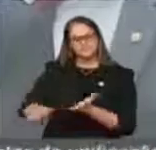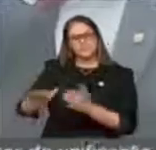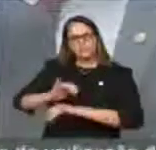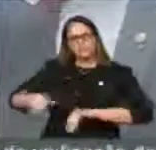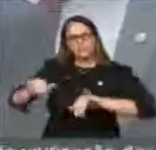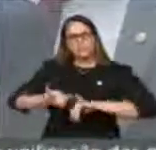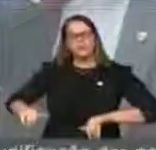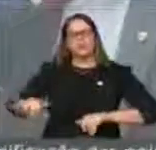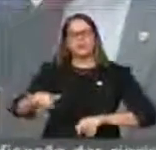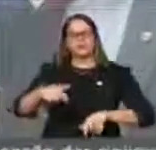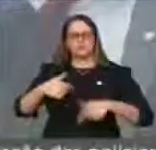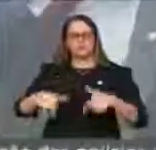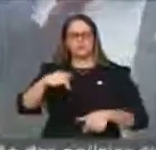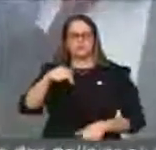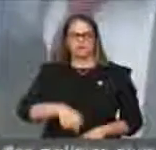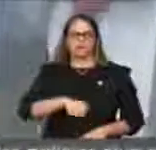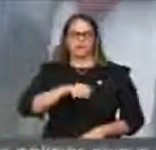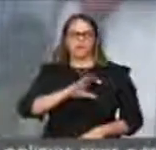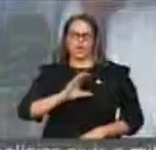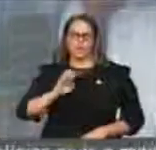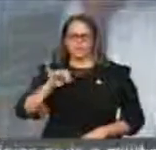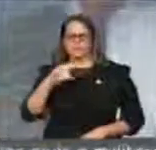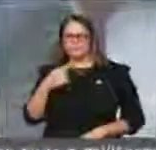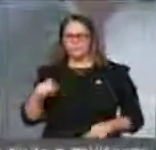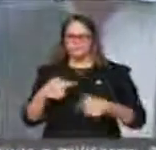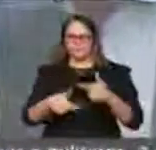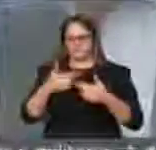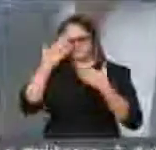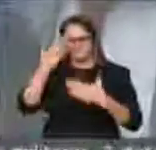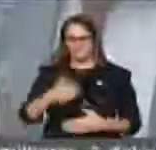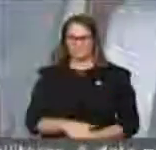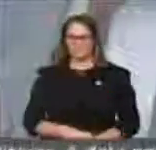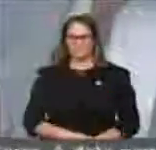ação por parte da Comissão Interestadual da Uva. Obrigado, presidente. Obrigado.